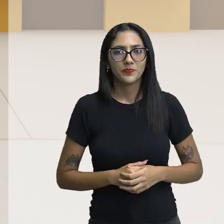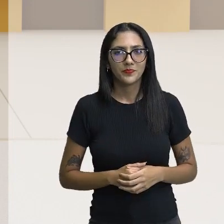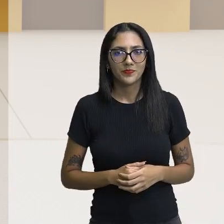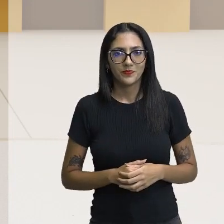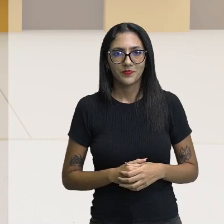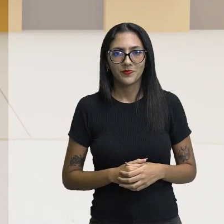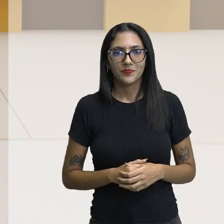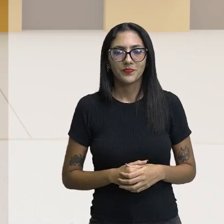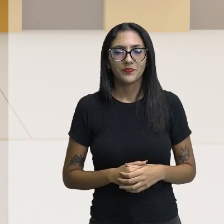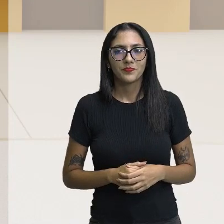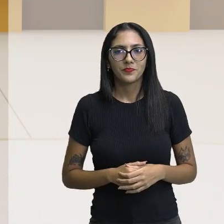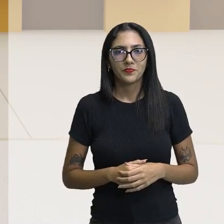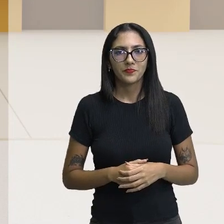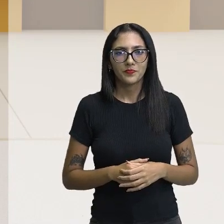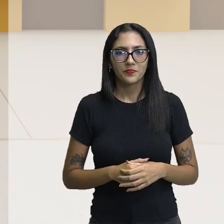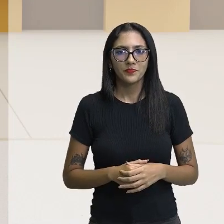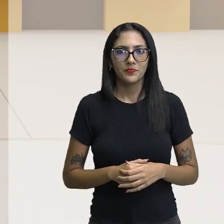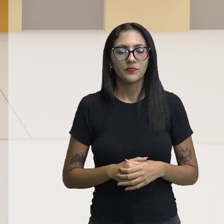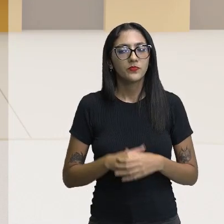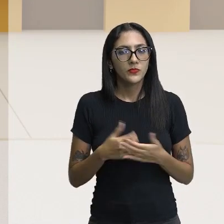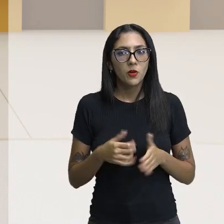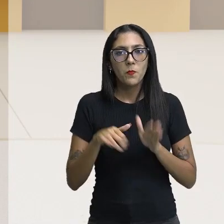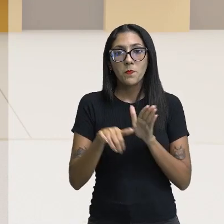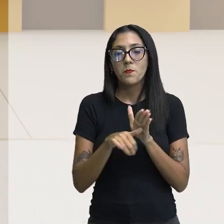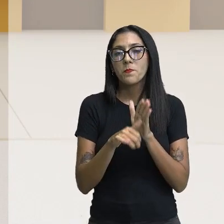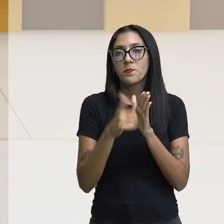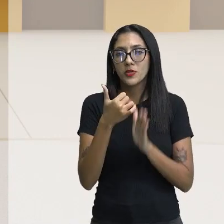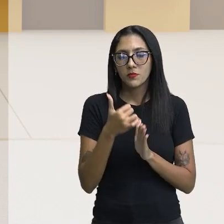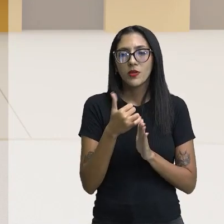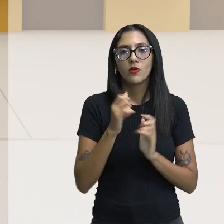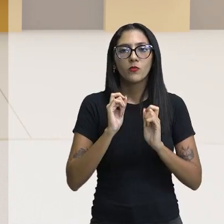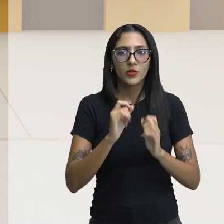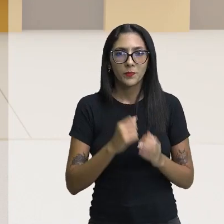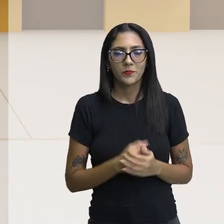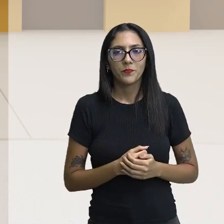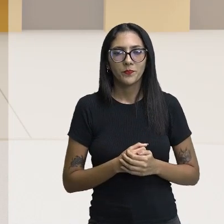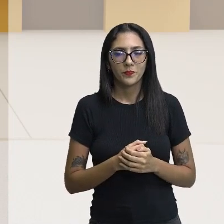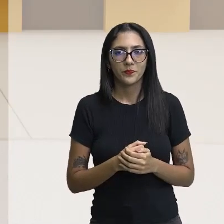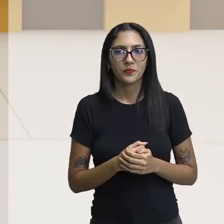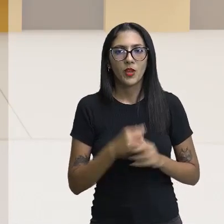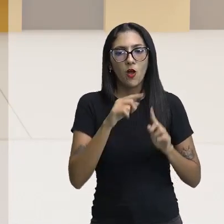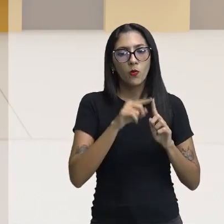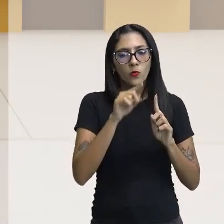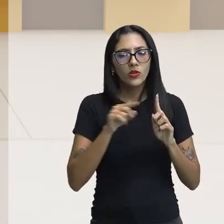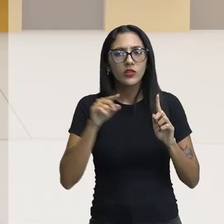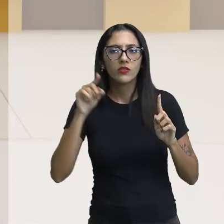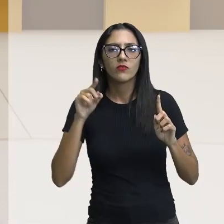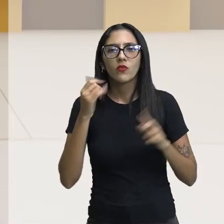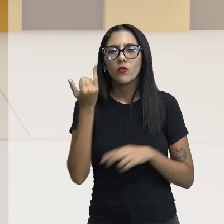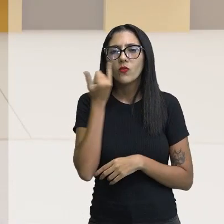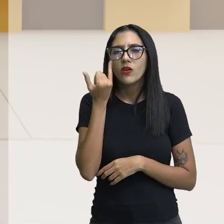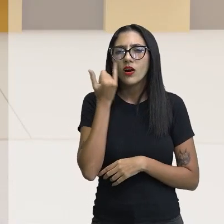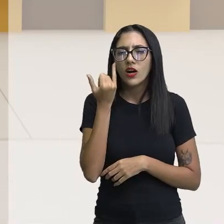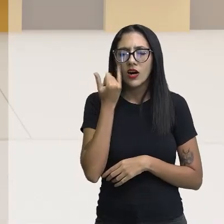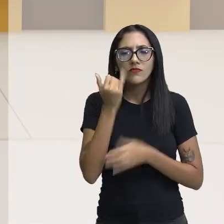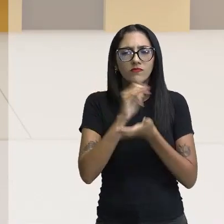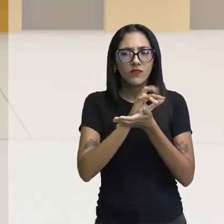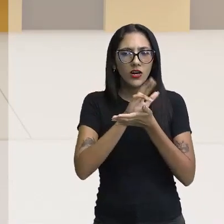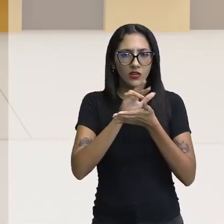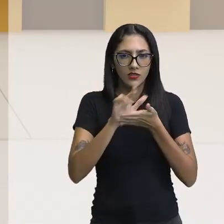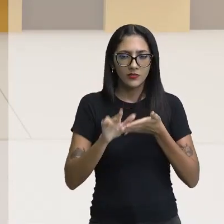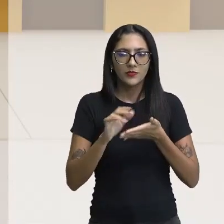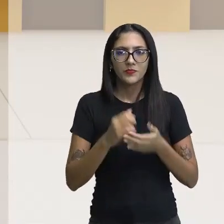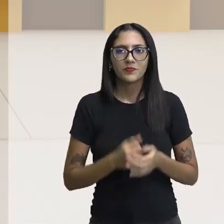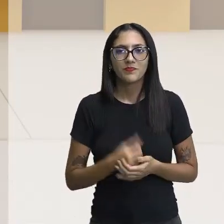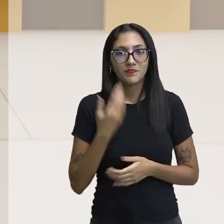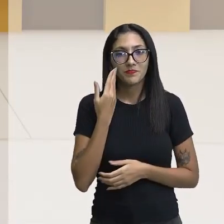agora, professora? O primeiro, professora Manuela, é um infográfico. Então, vou mostrar ele aqui completo para vocês.